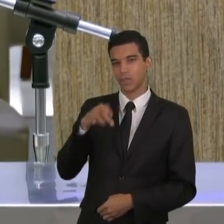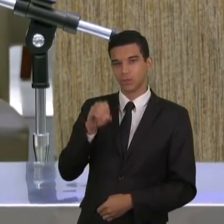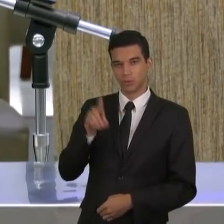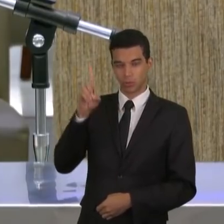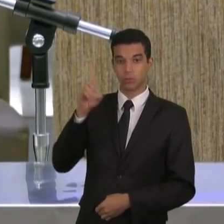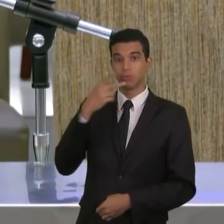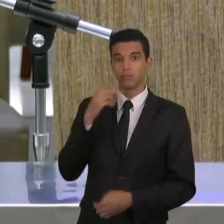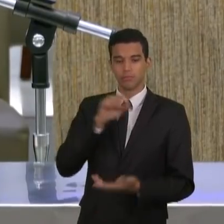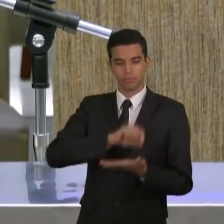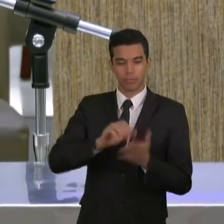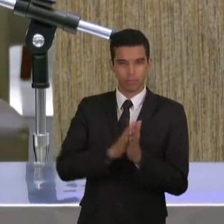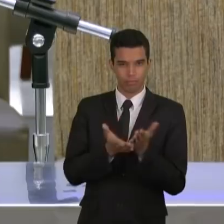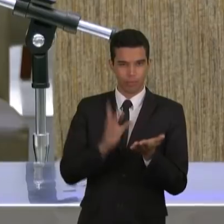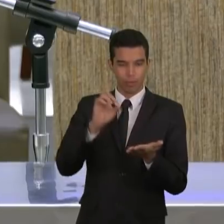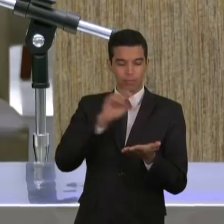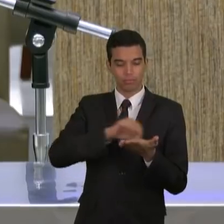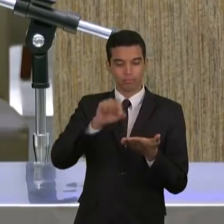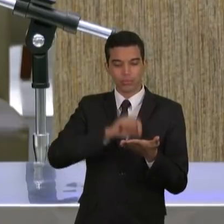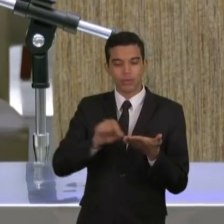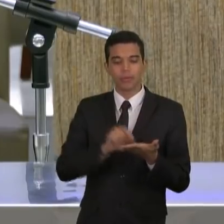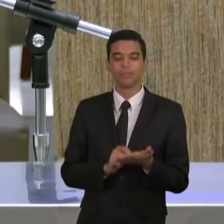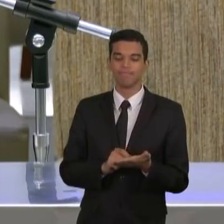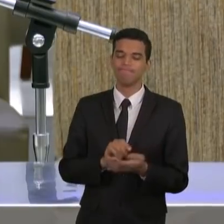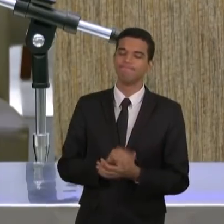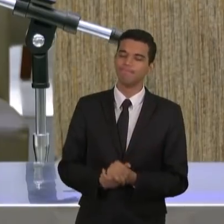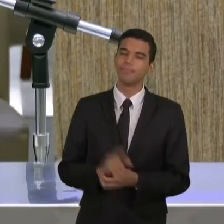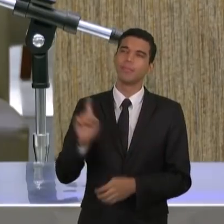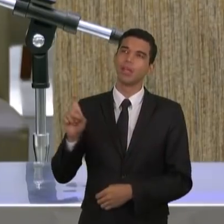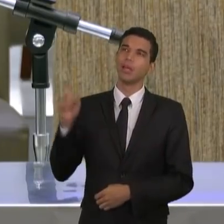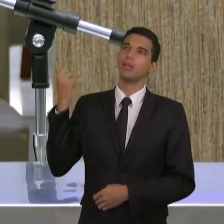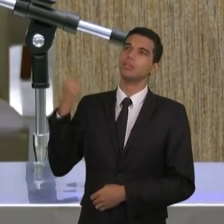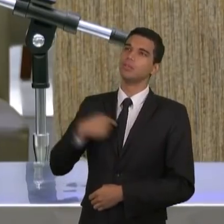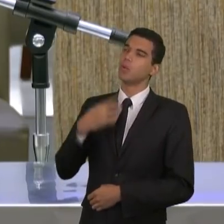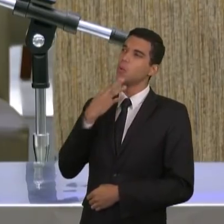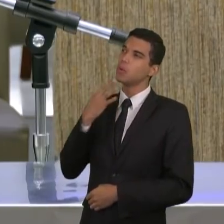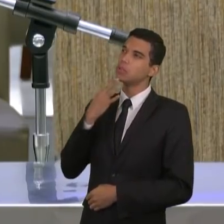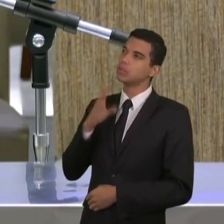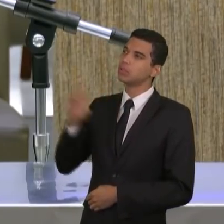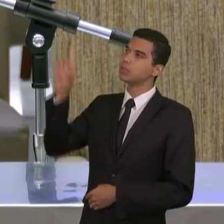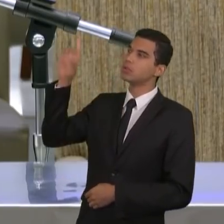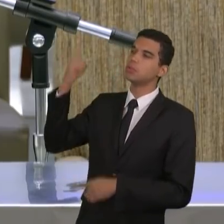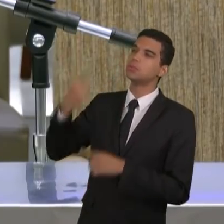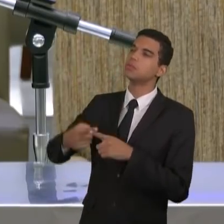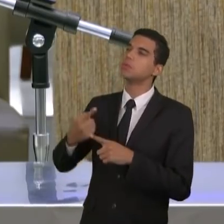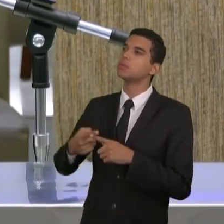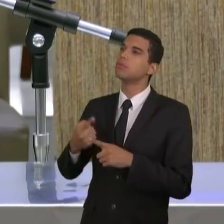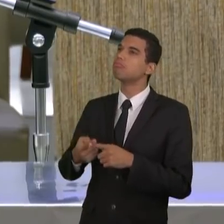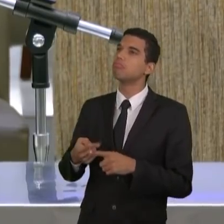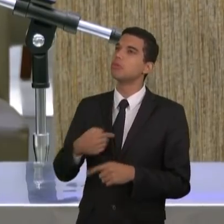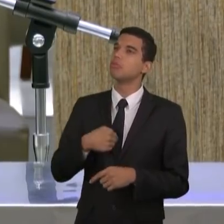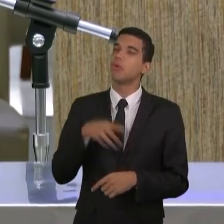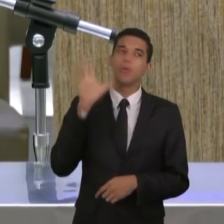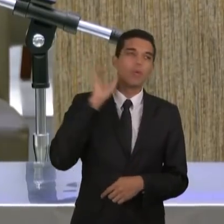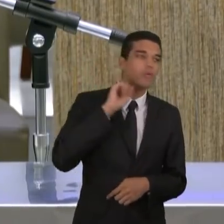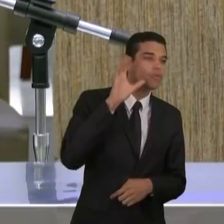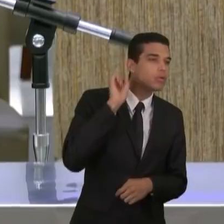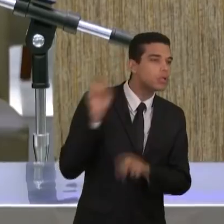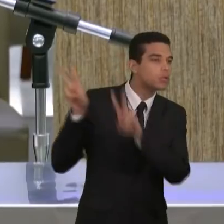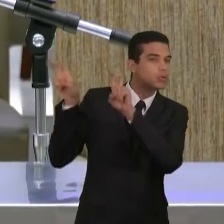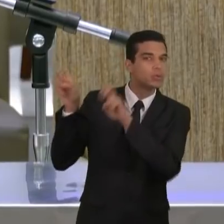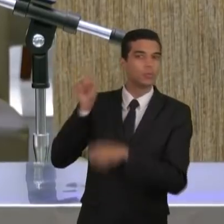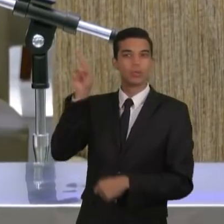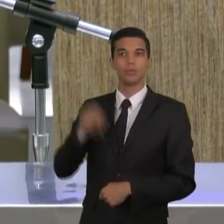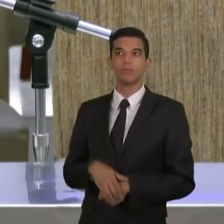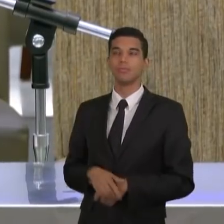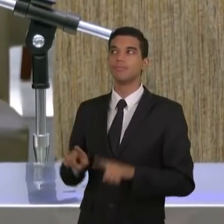conhecia apenas de ouvir falar mas agora o que é que aconteceu e os olhos